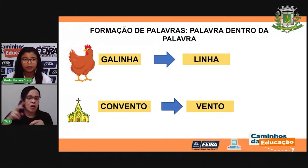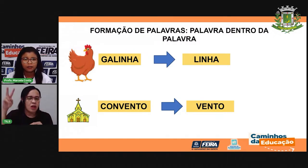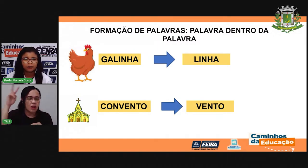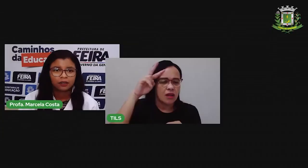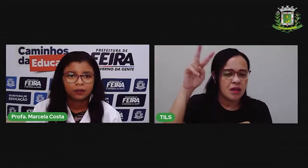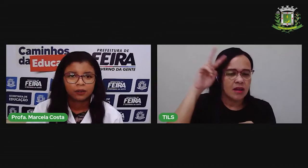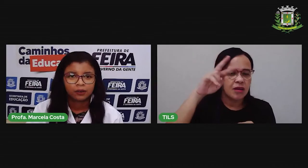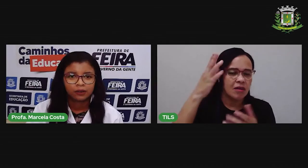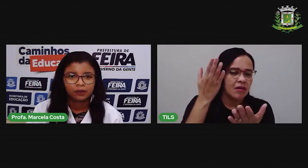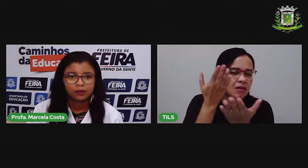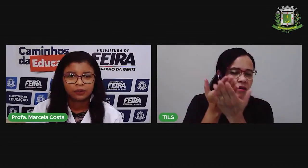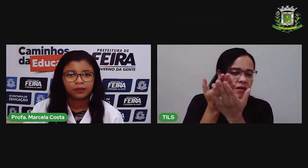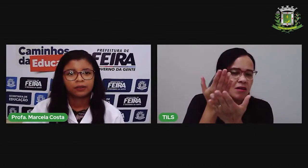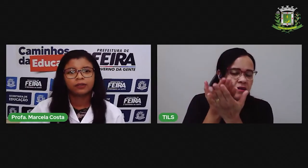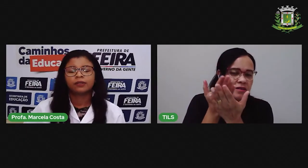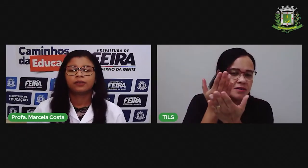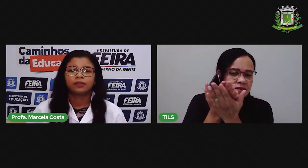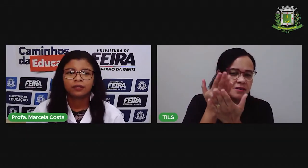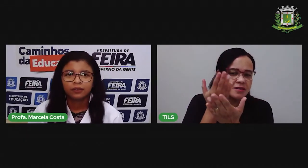relembrar